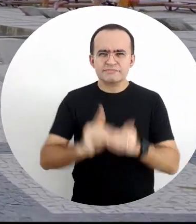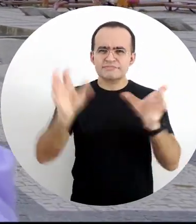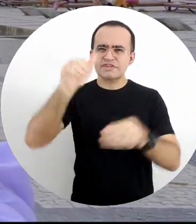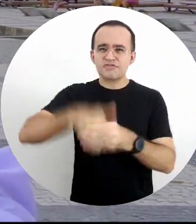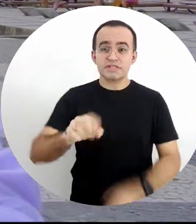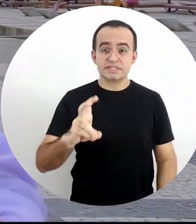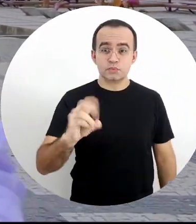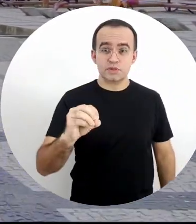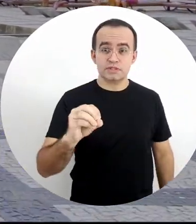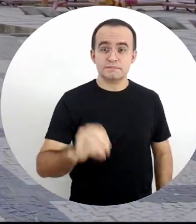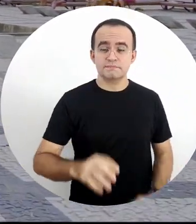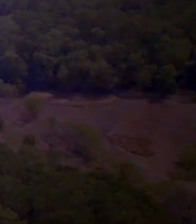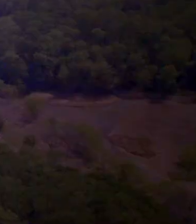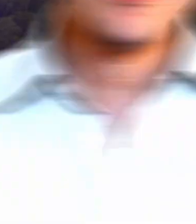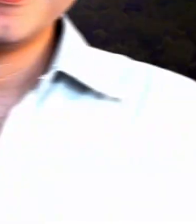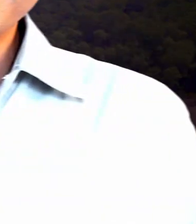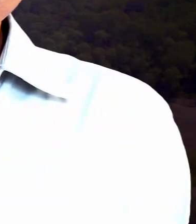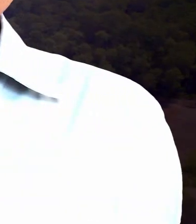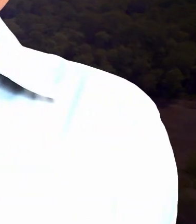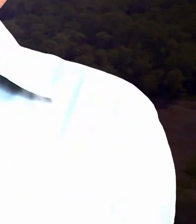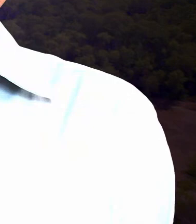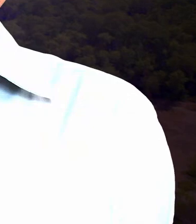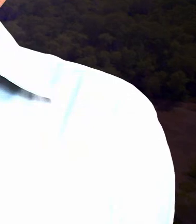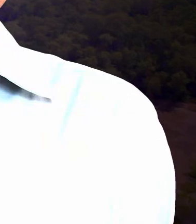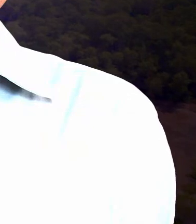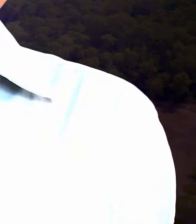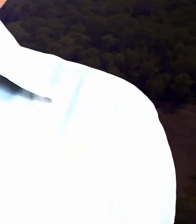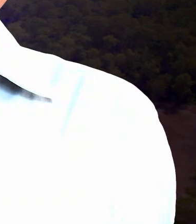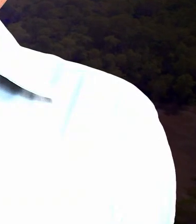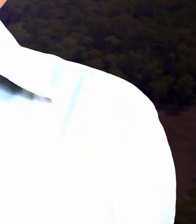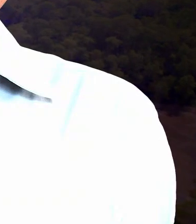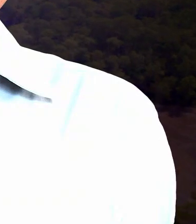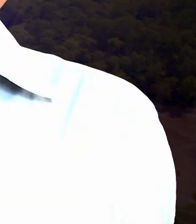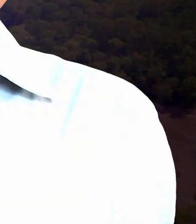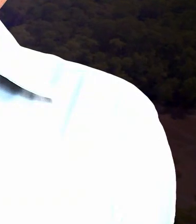Renda e Cidadania, vote 50. Renato Rosenbeck, quem nos representa.